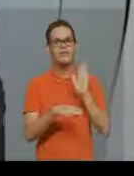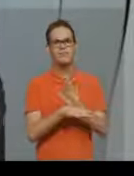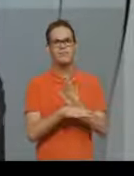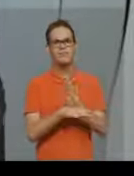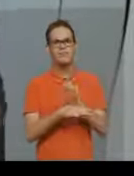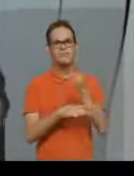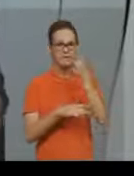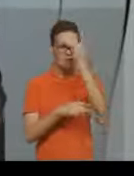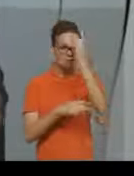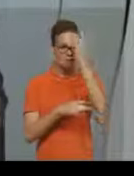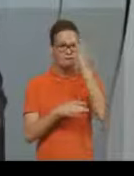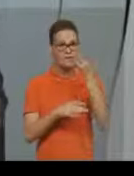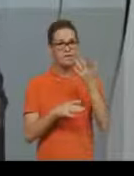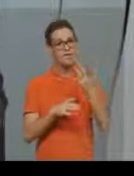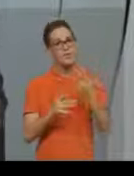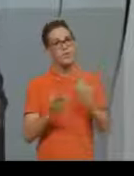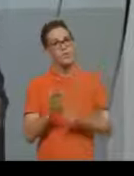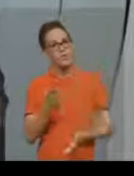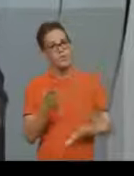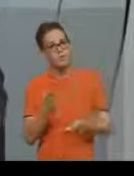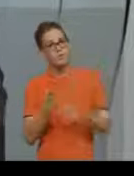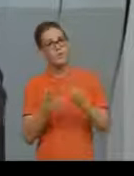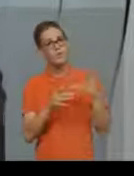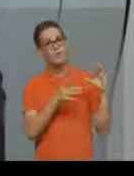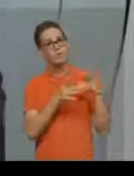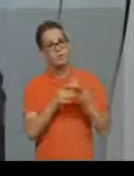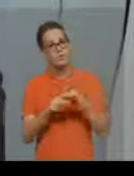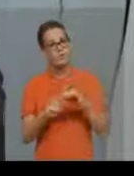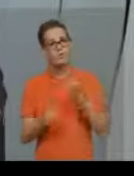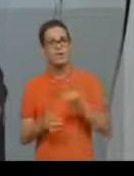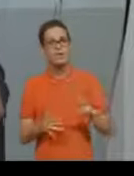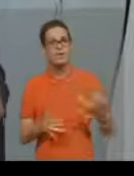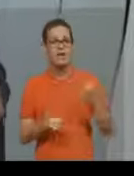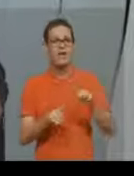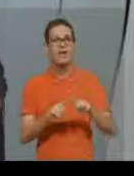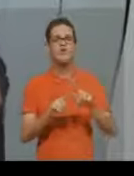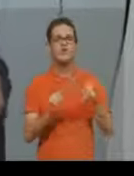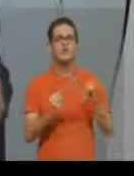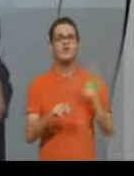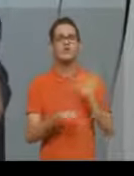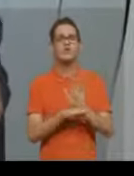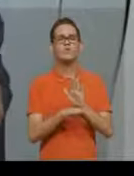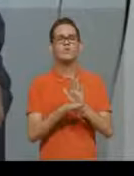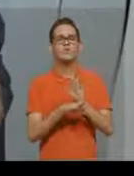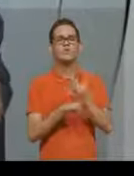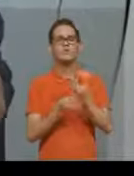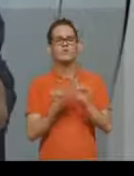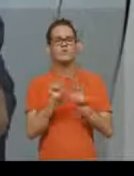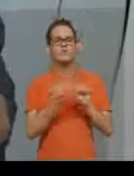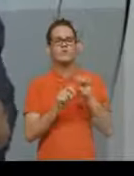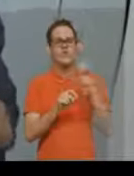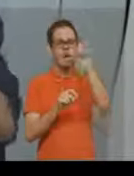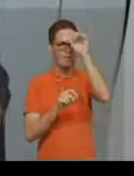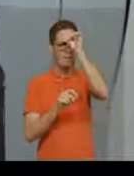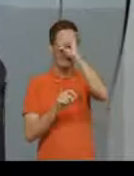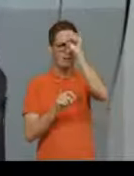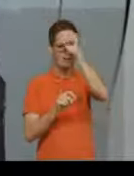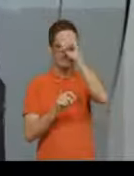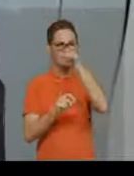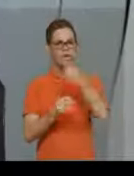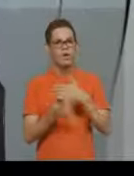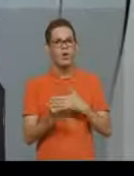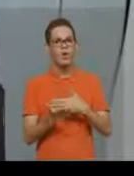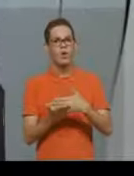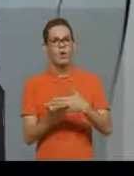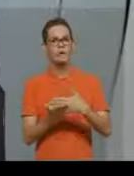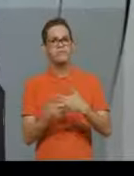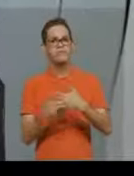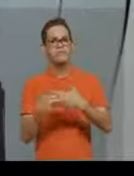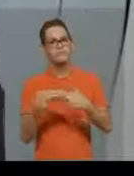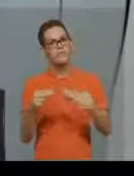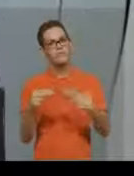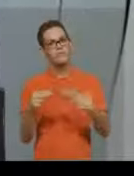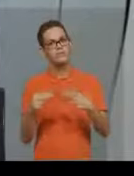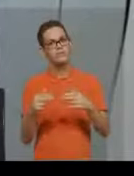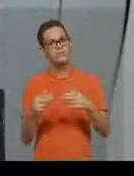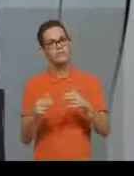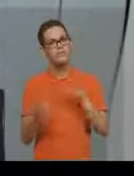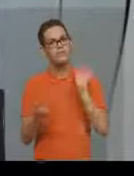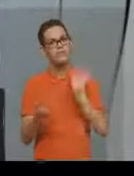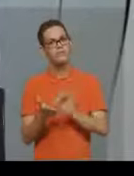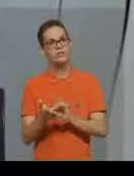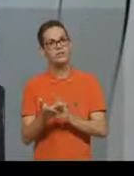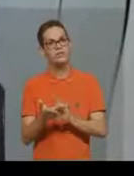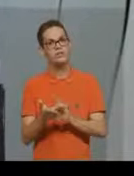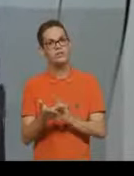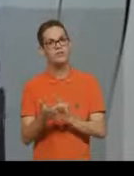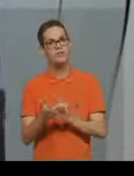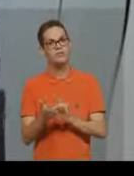perde a parte literária. Mas eu acho que ajuda a pessoa Porque começar com uma obra